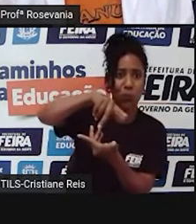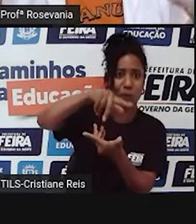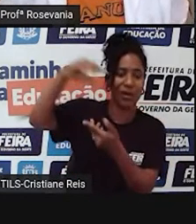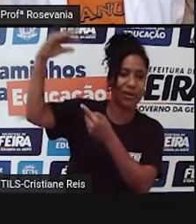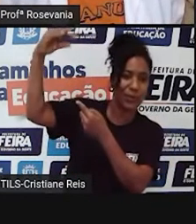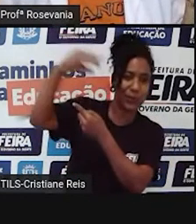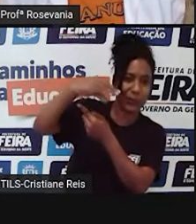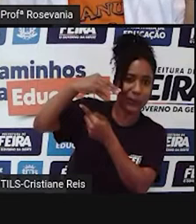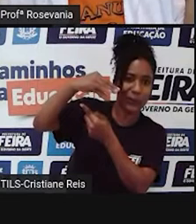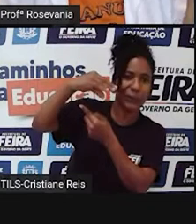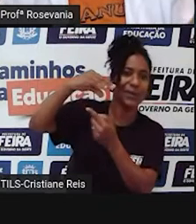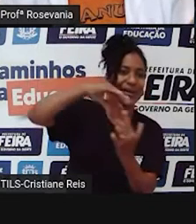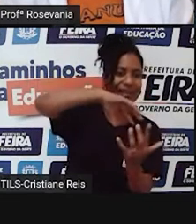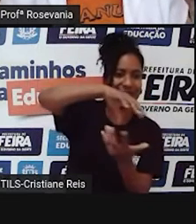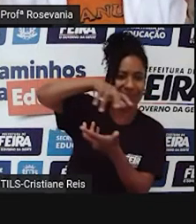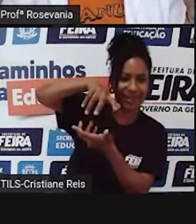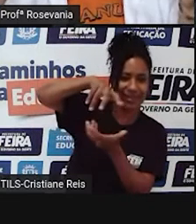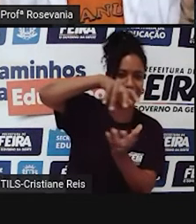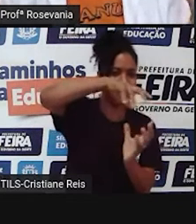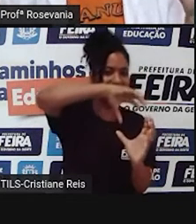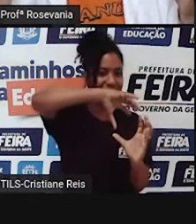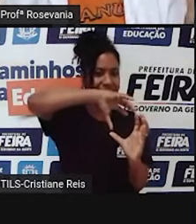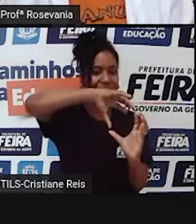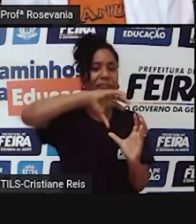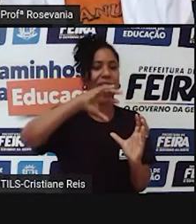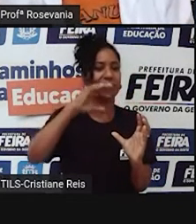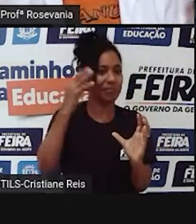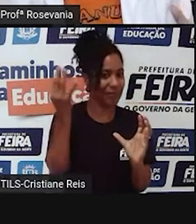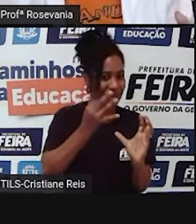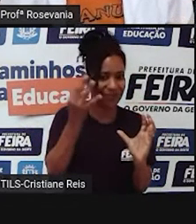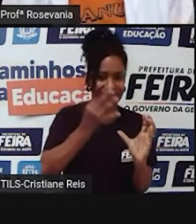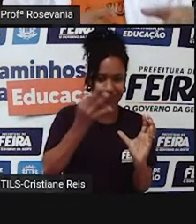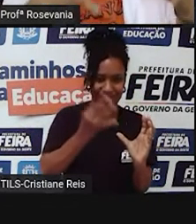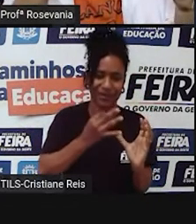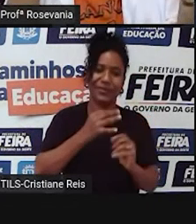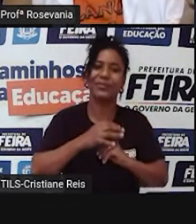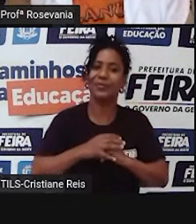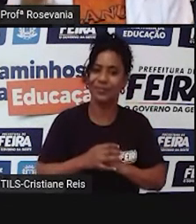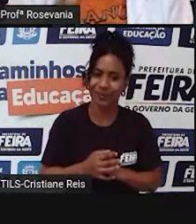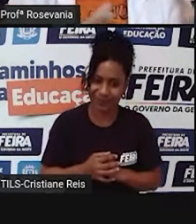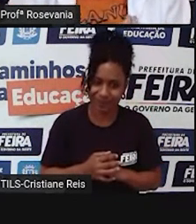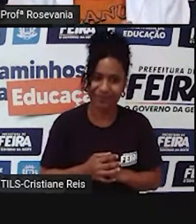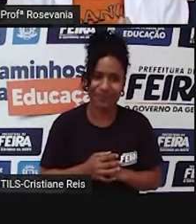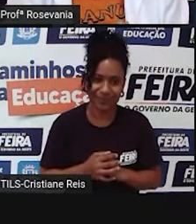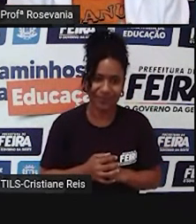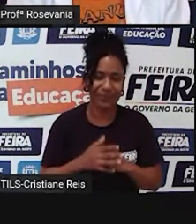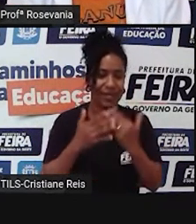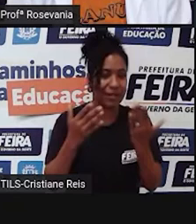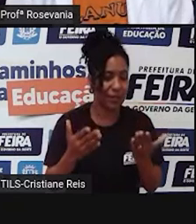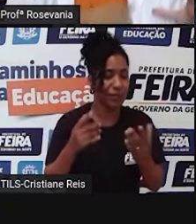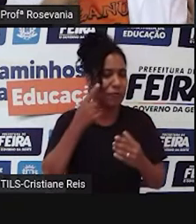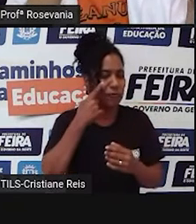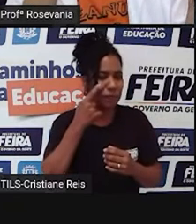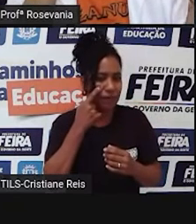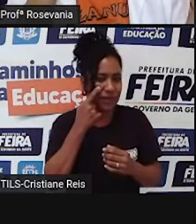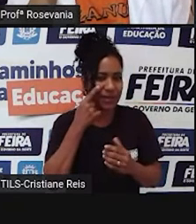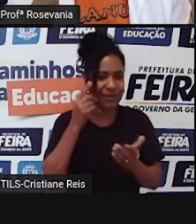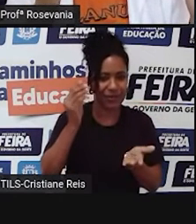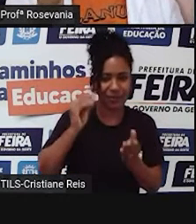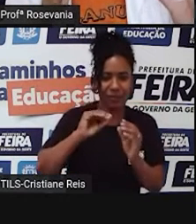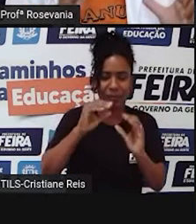satélite. Eles eram muito bons mesmo, gente, nisso. Por mais que a gente tenha distorção ali,